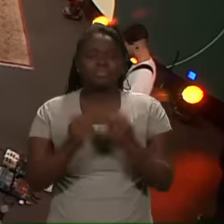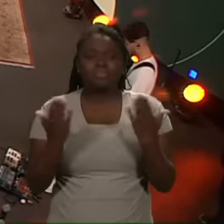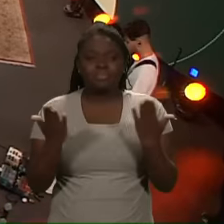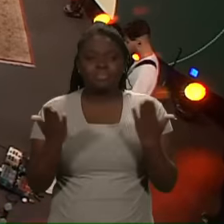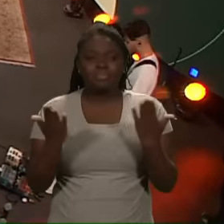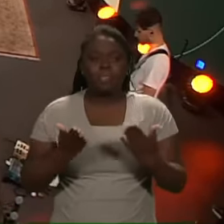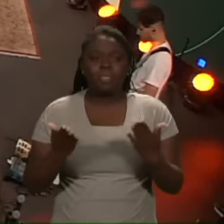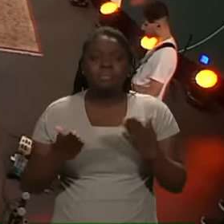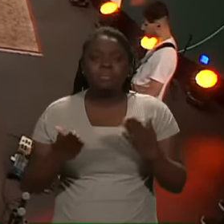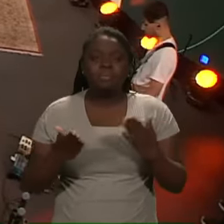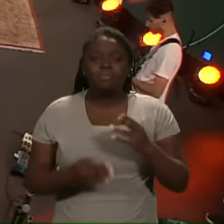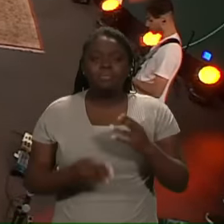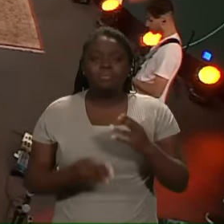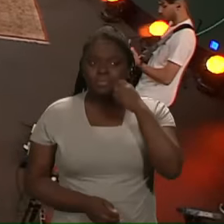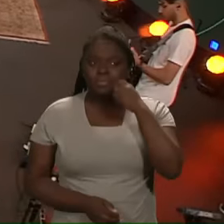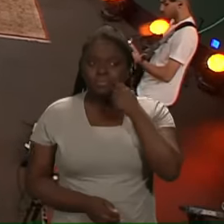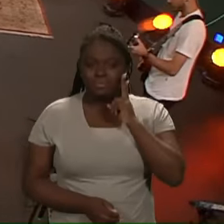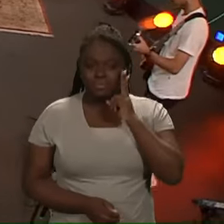do cálice.